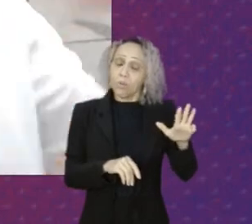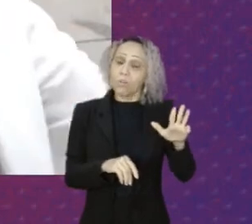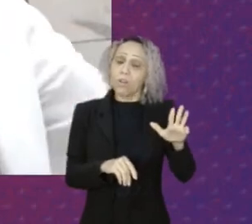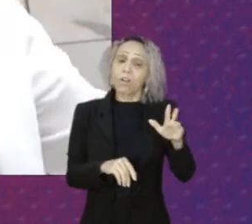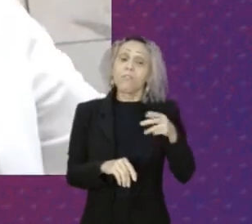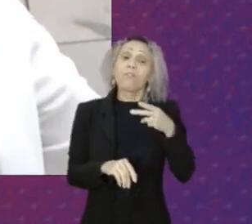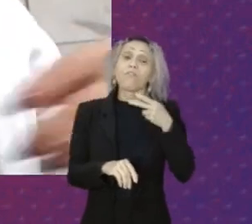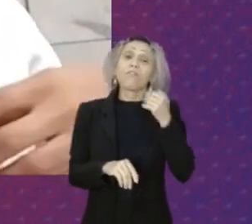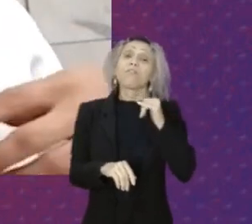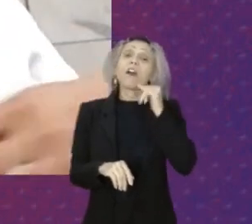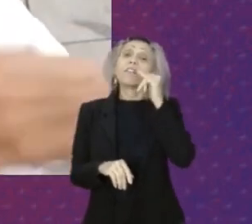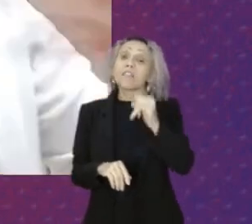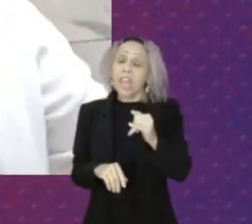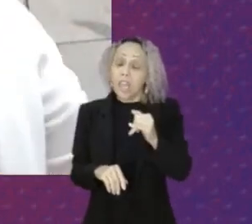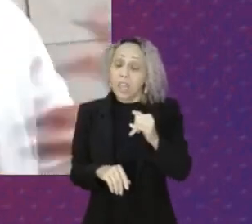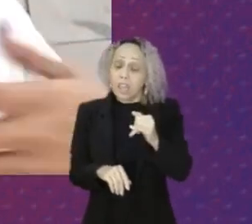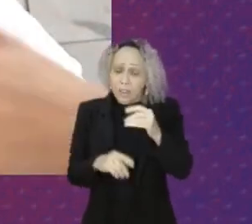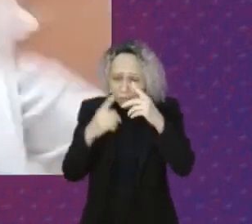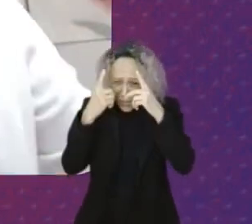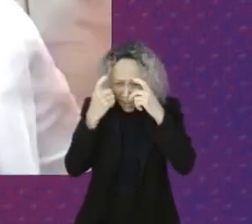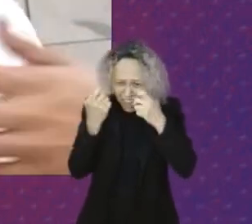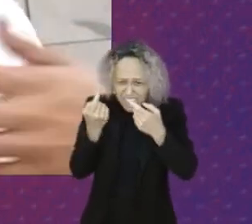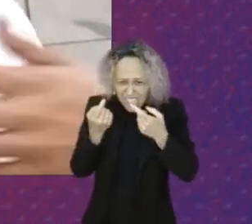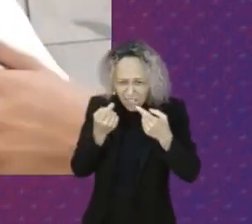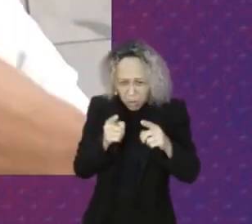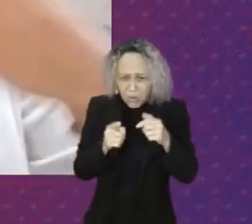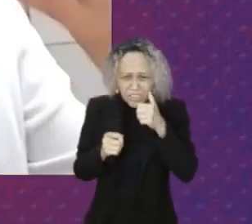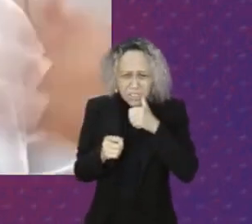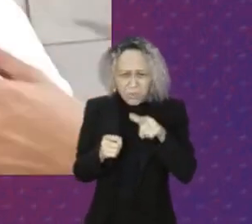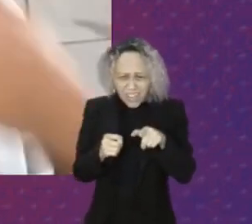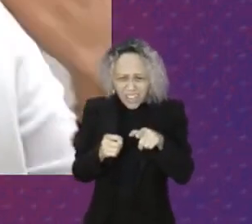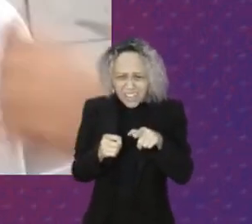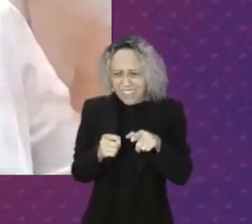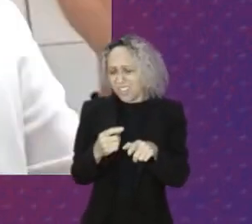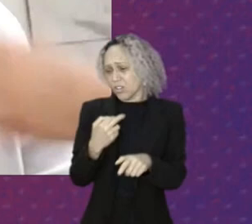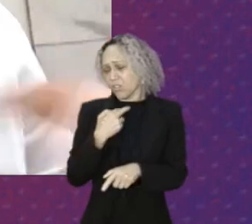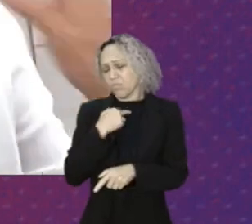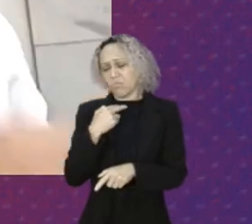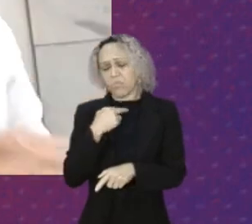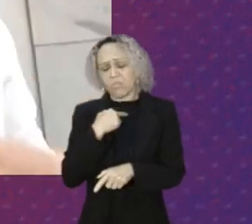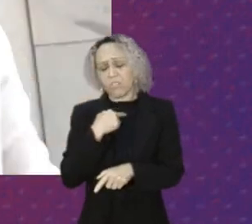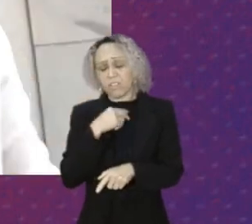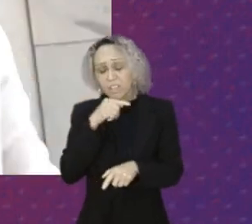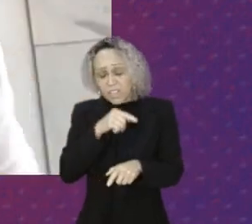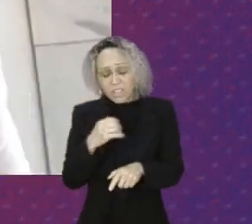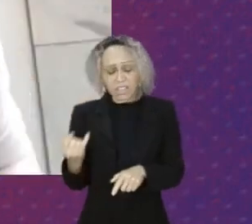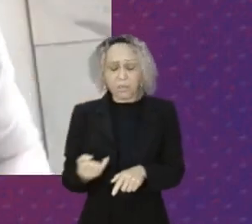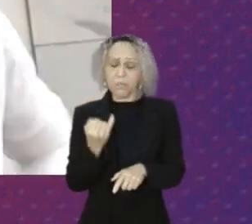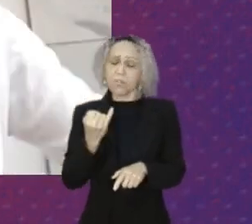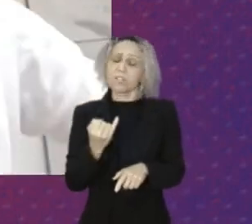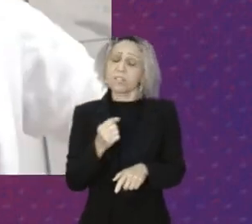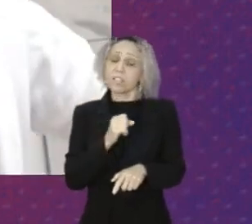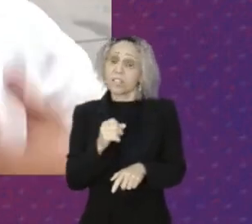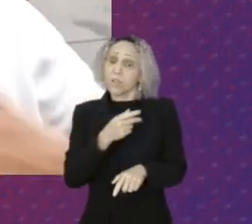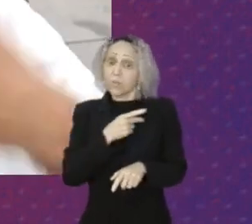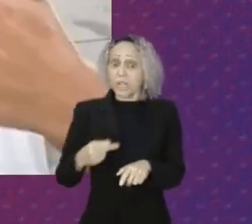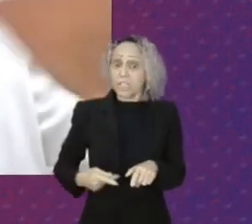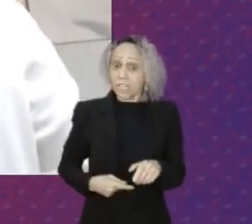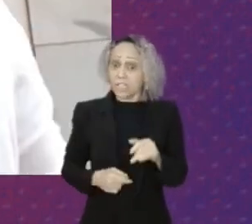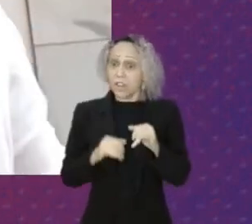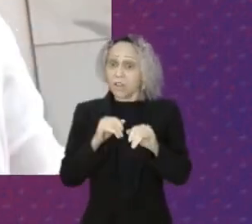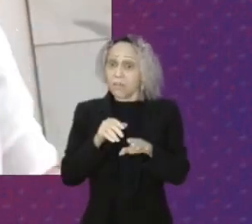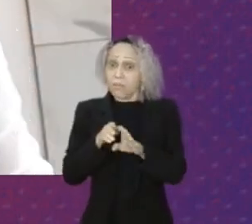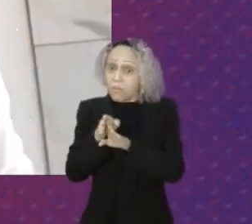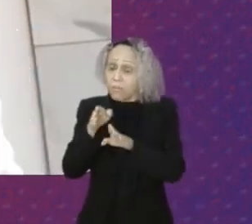é fundamental para que as pessoas consigam ter um mínimo de sensibilização e consciência sobre essas violências e não